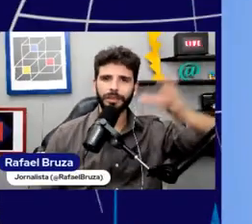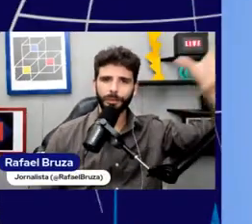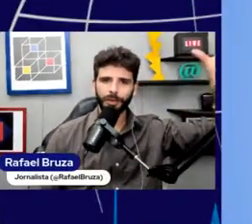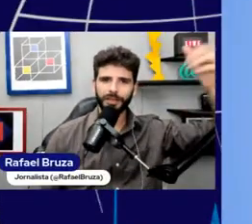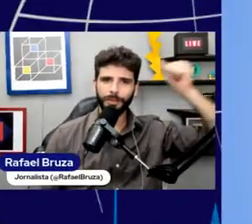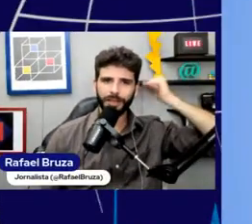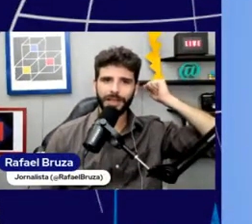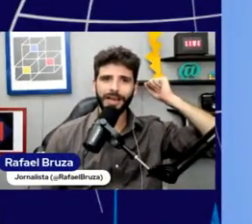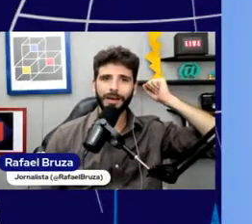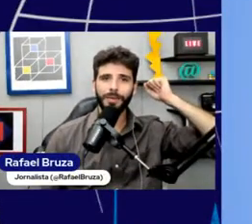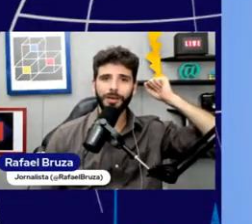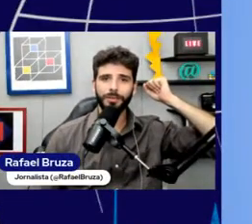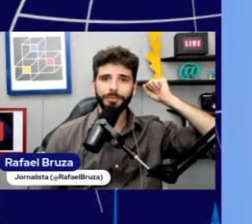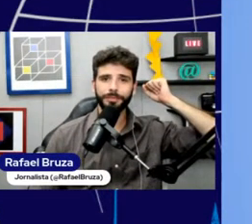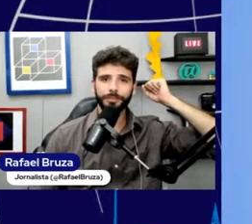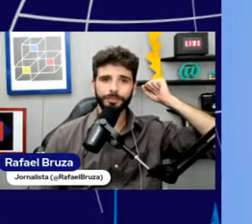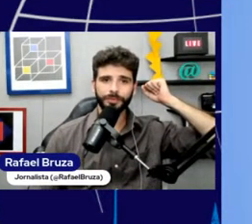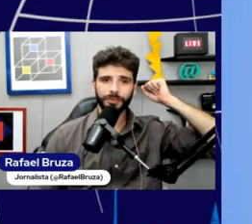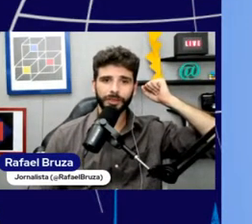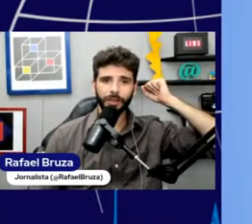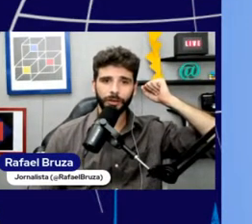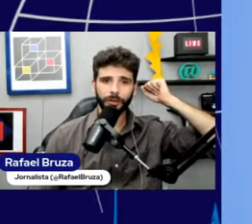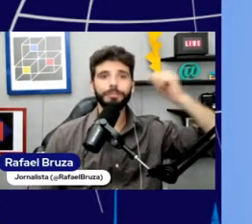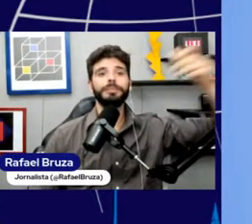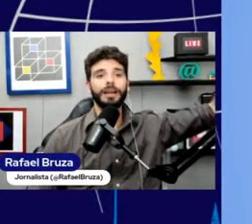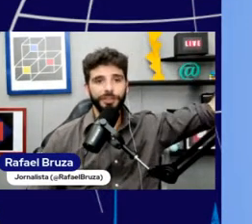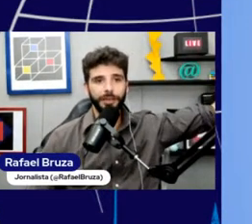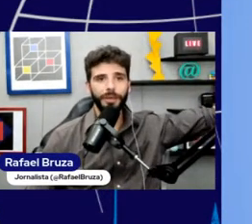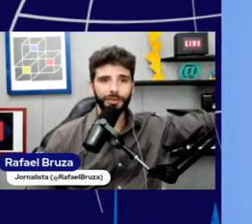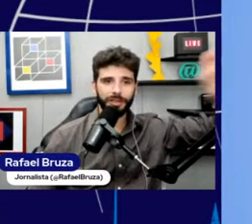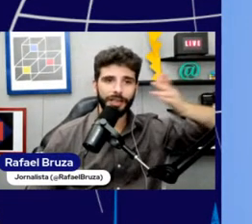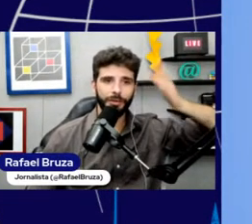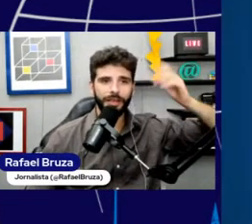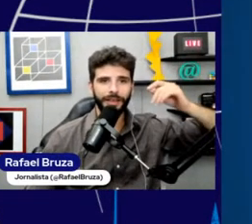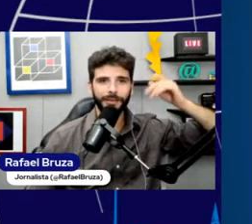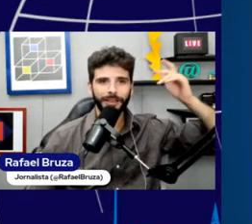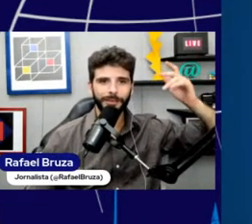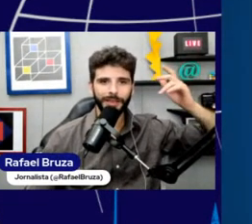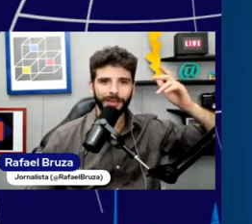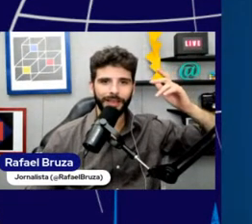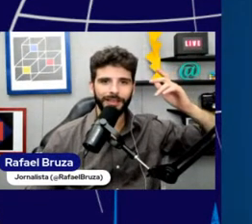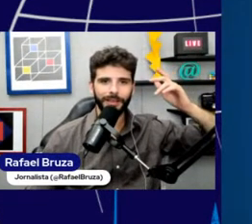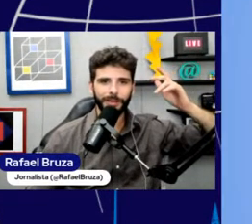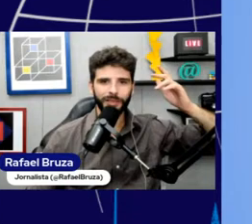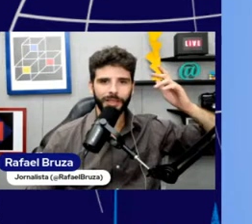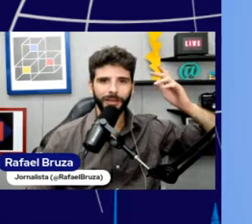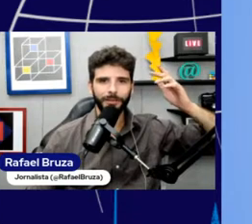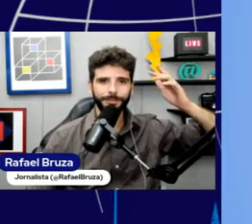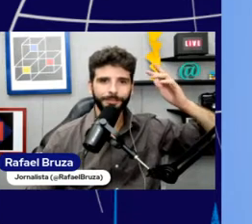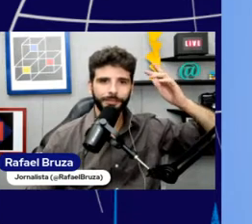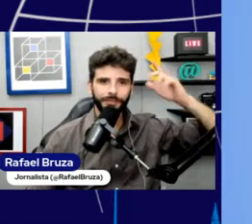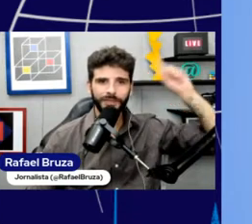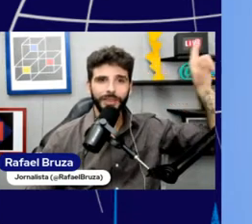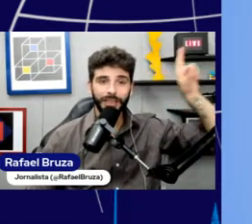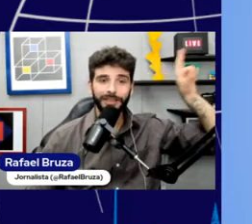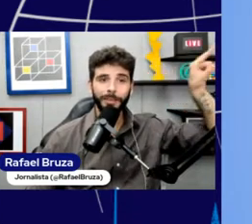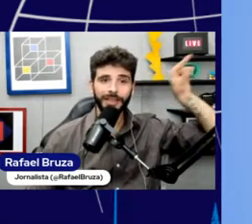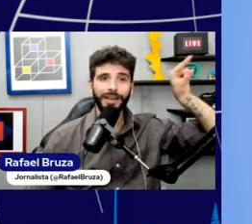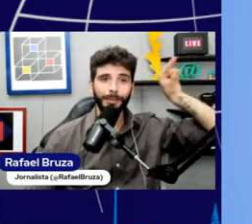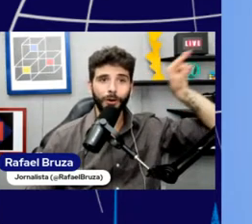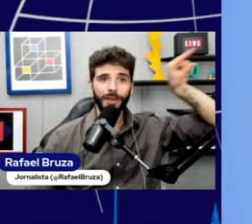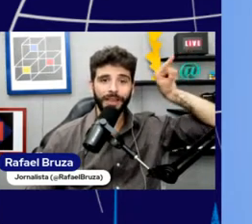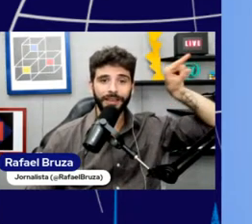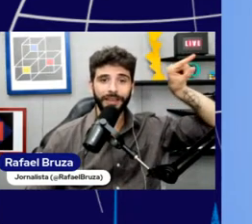cautela porque se pesarem a mão achei o bendito slide que eu queria mas não é esse que eu ia mostrar agora